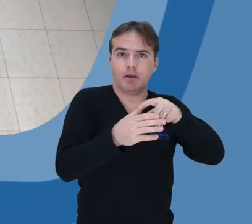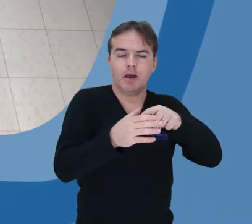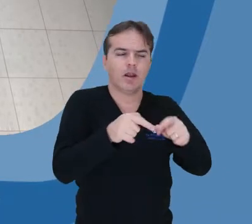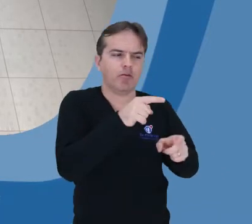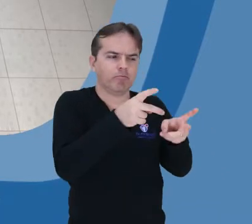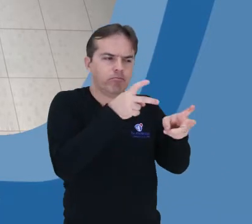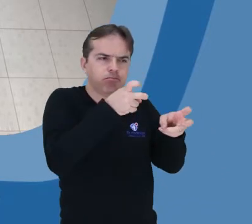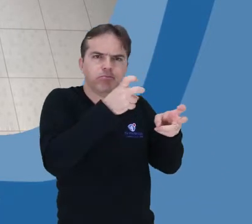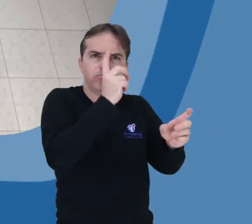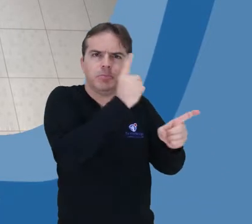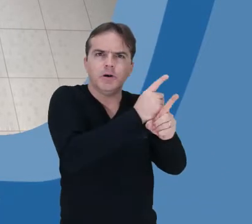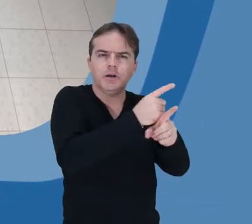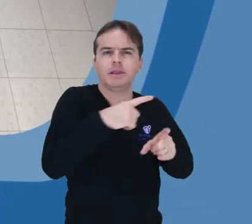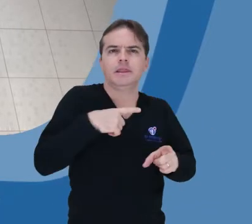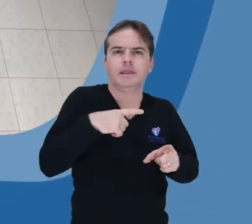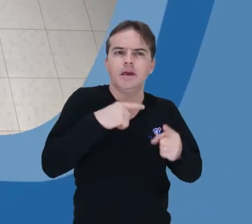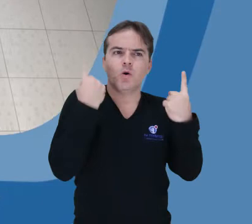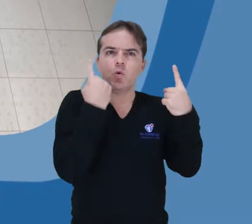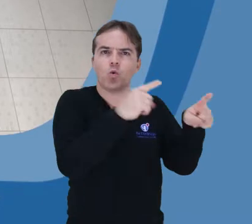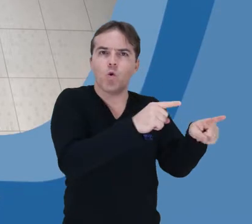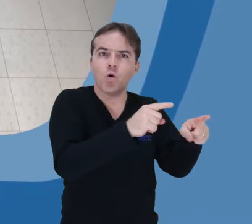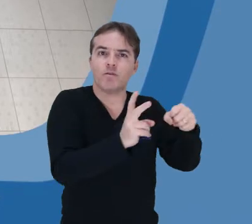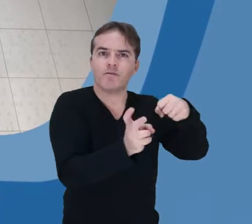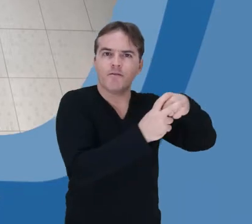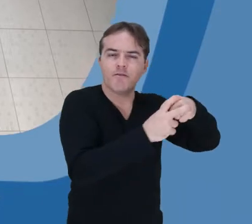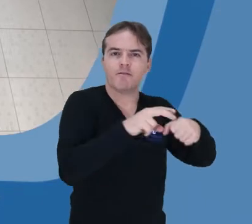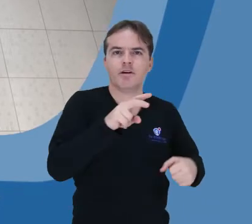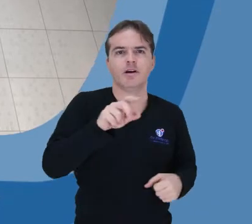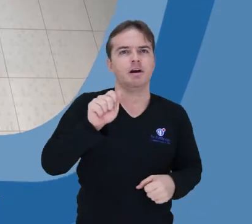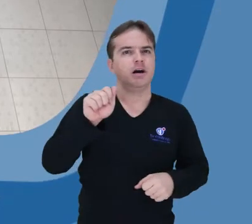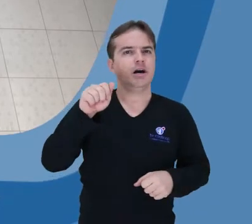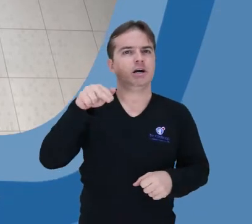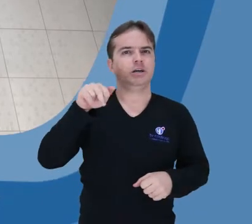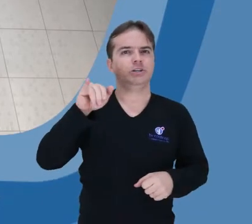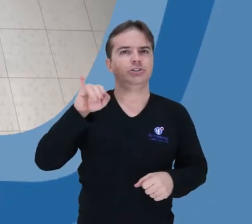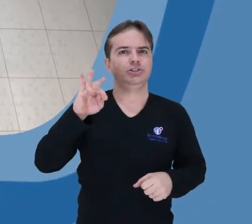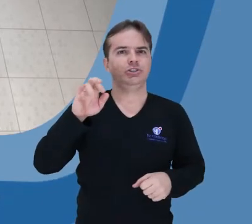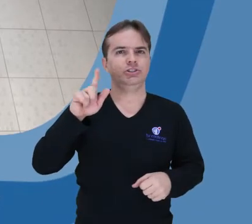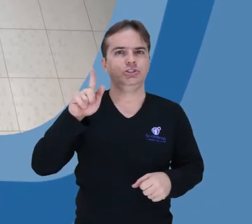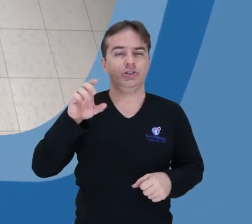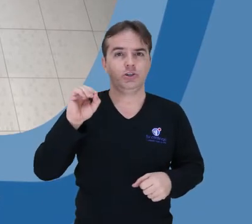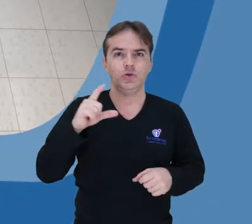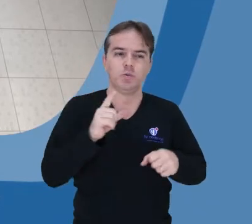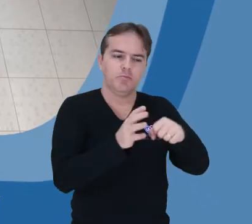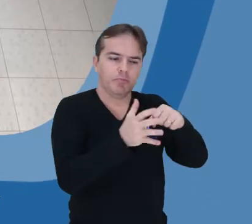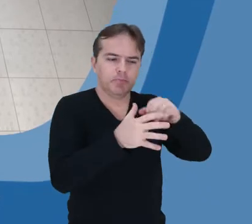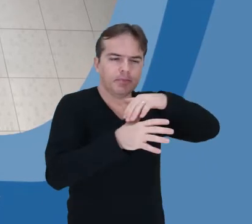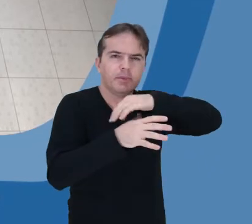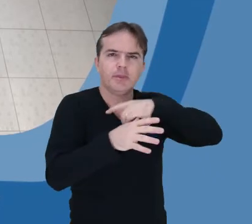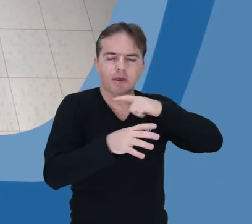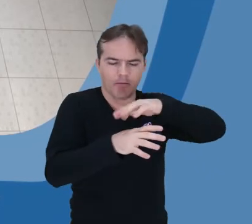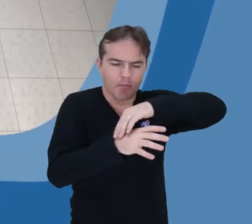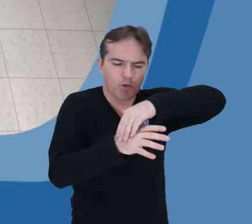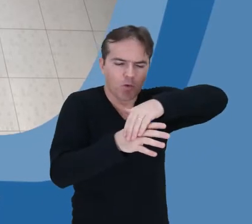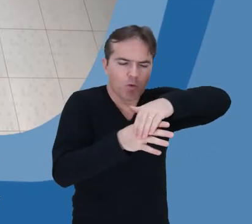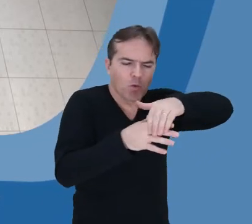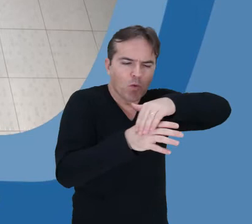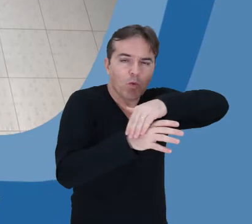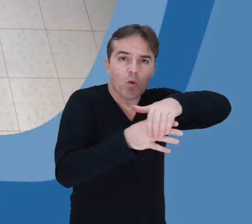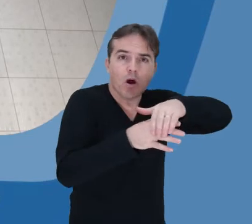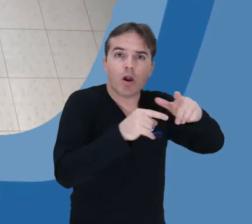enxergamos os antígenos virais e aqueles antígenos e aquelas moléculas da superfície, as proteínas da superfície, as quais a